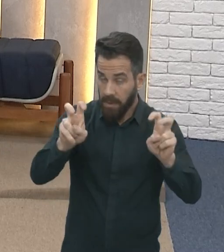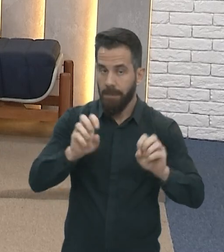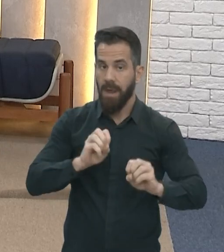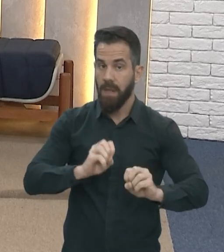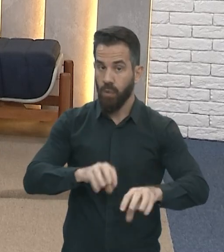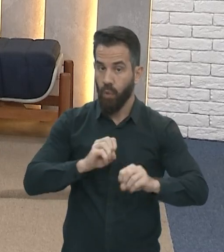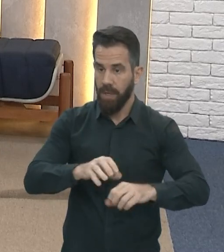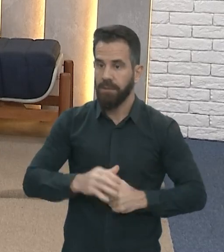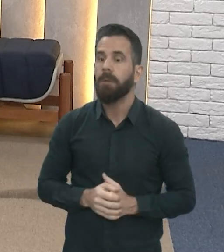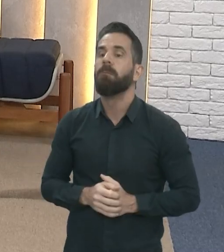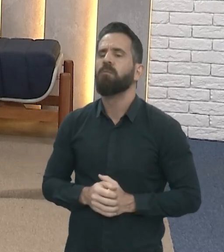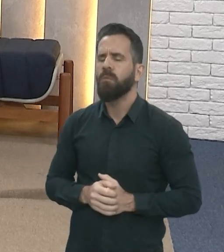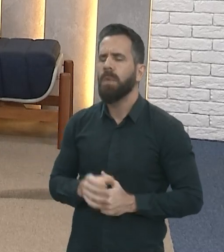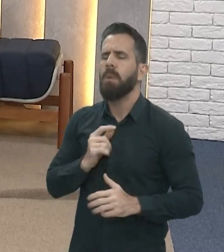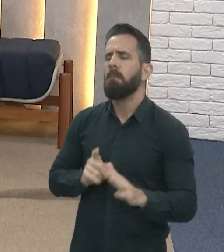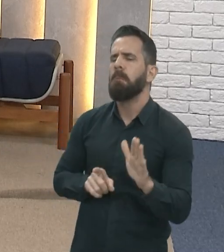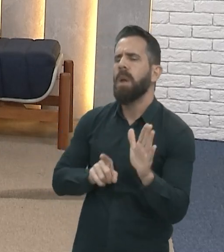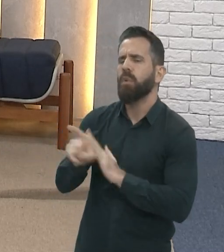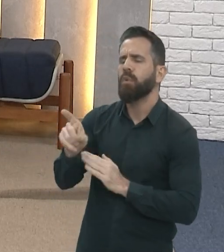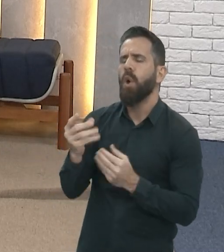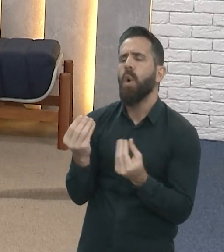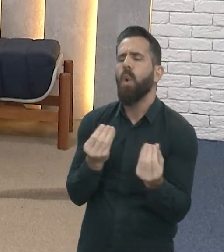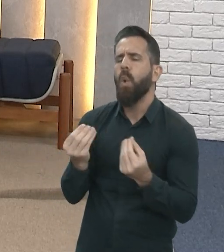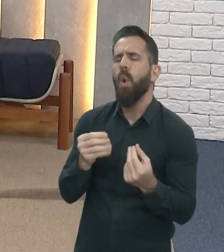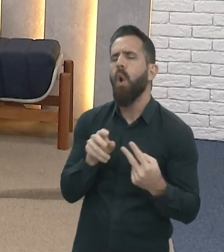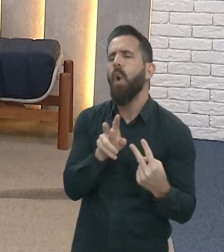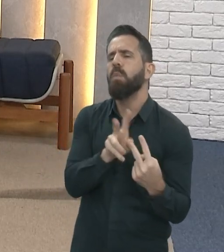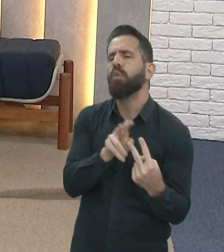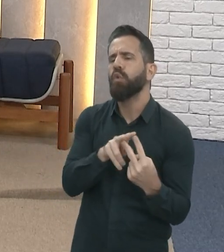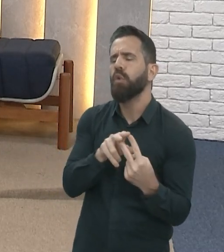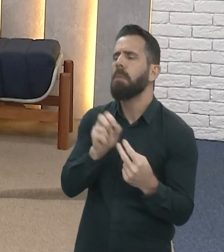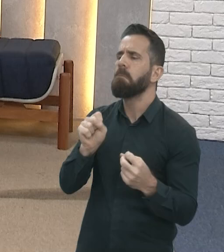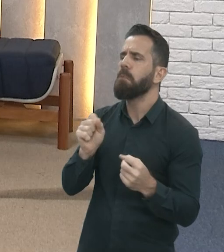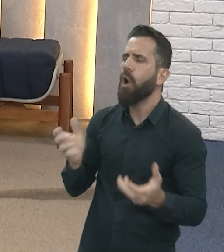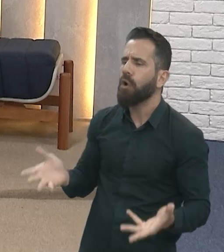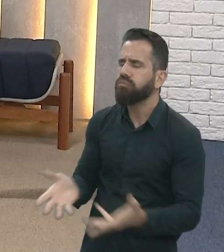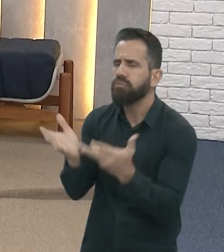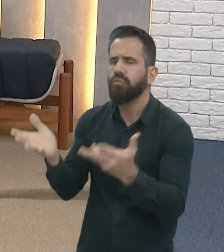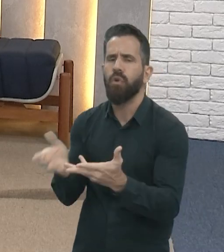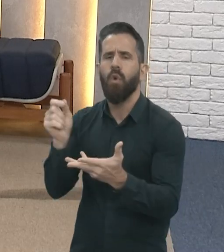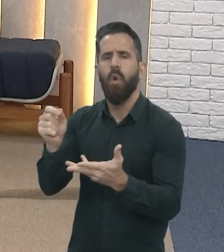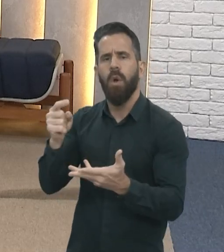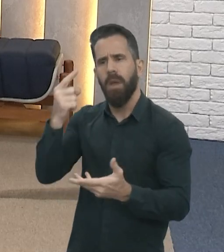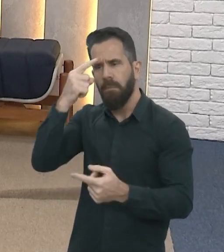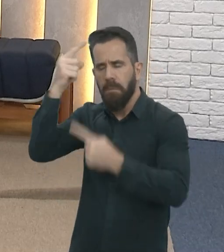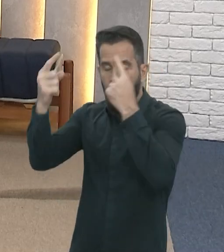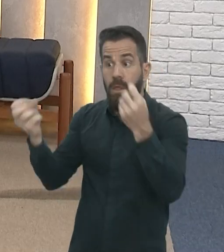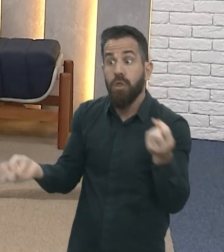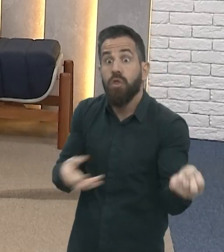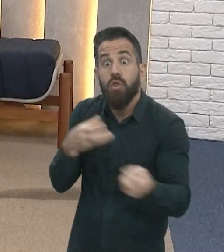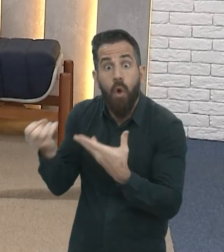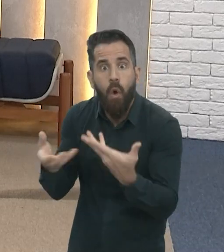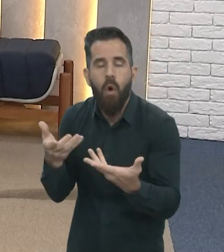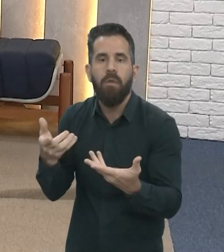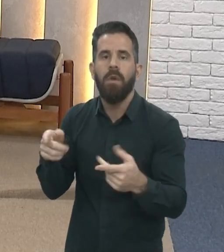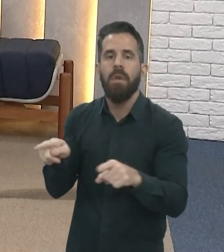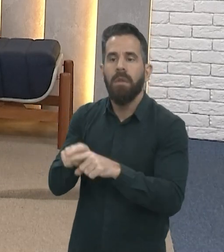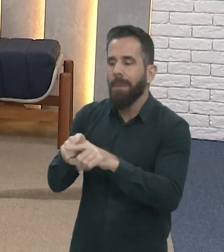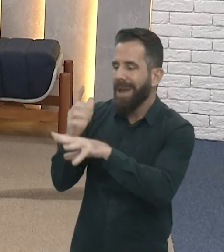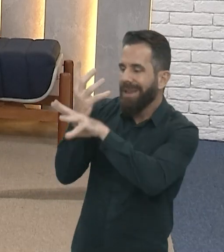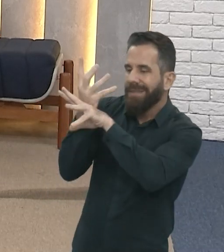dos senhores pretende incentivar as práticas pedagógicas inovadoras e interdisciplinares também entre os cursos da